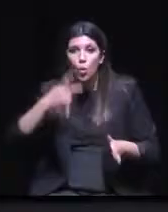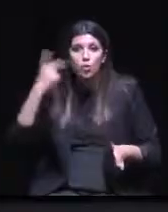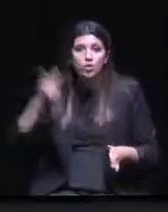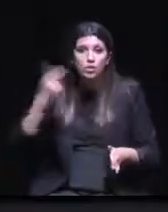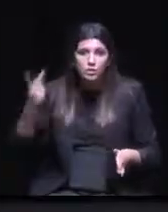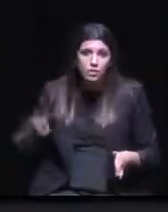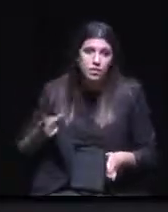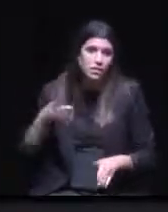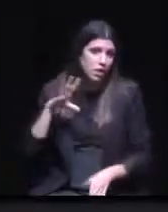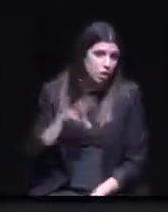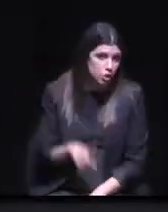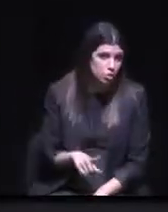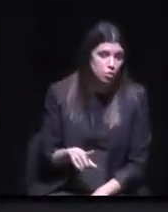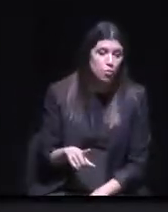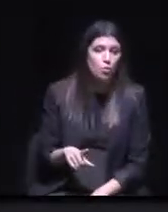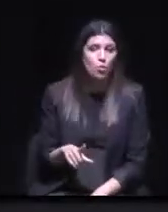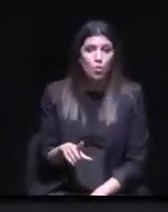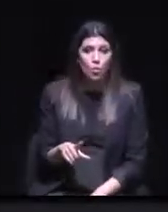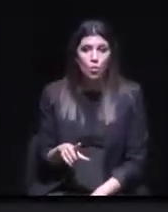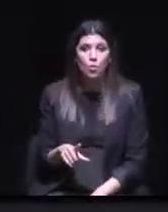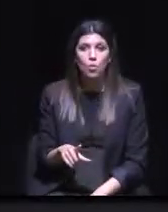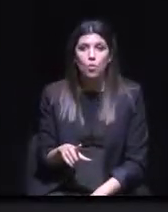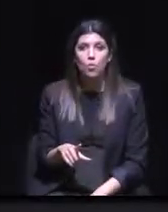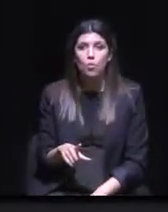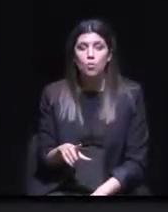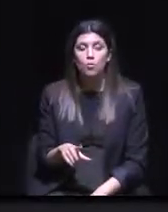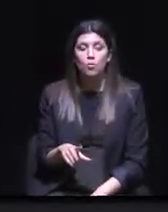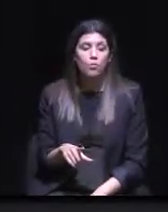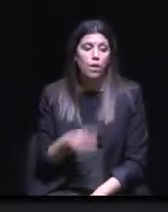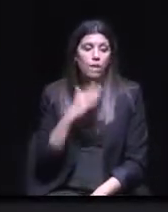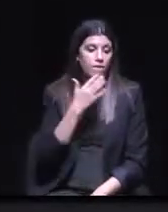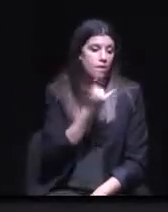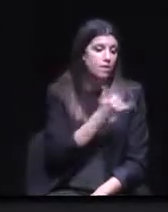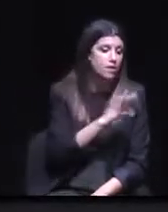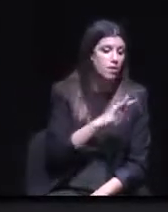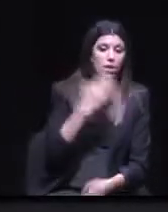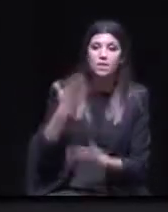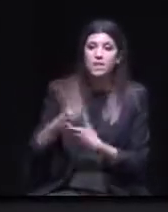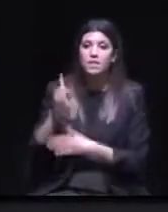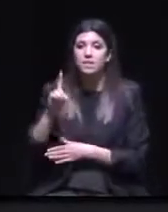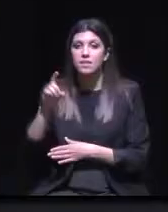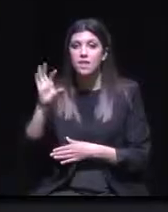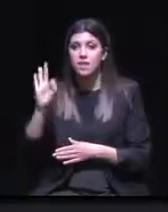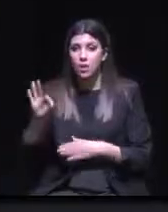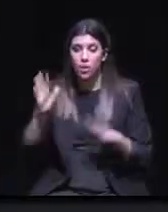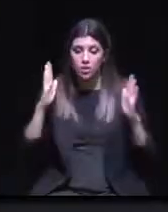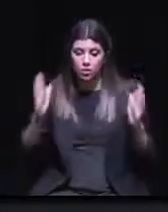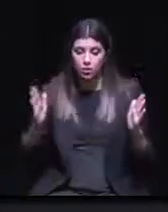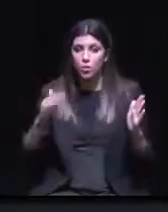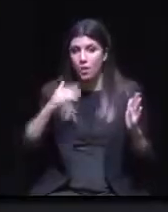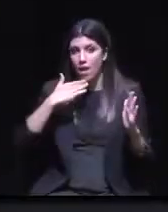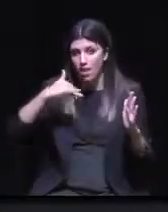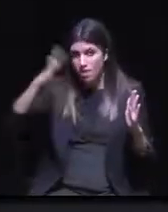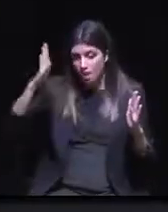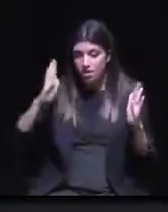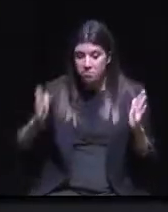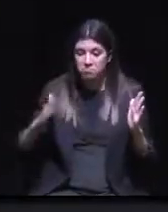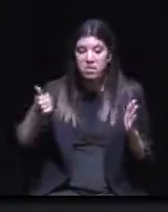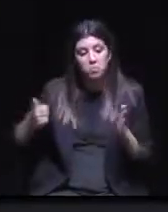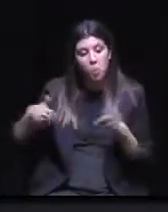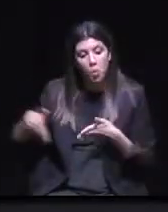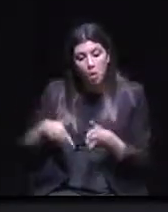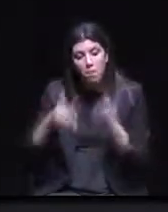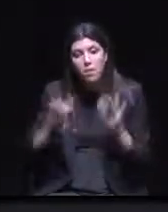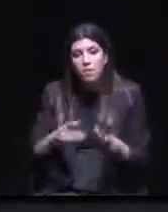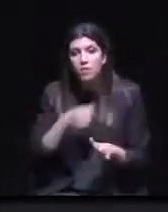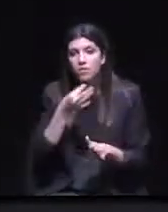residência fiscal na cidade de Lisboa entre os 24 e os 64 anos. Perante isto, apesar de estarmos no bom caminho, falamos